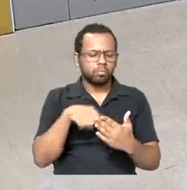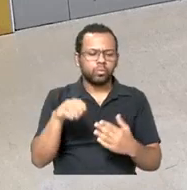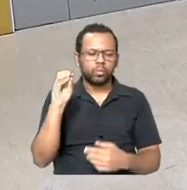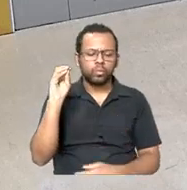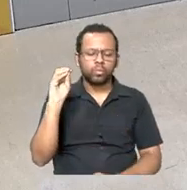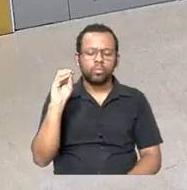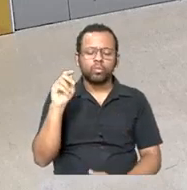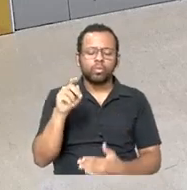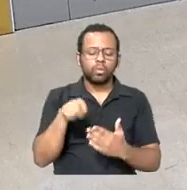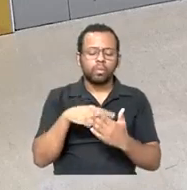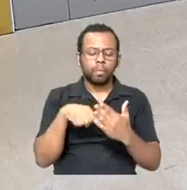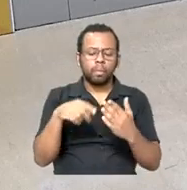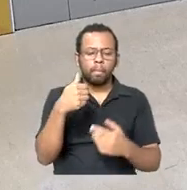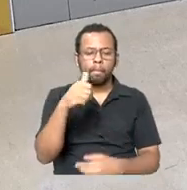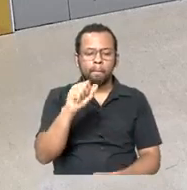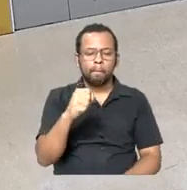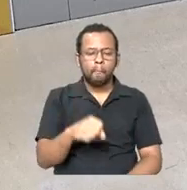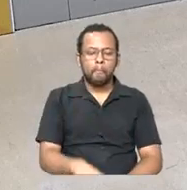18 18